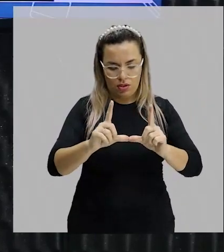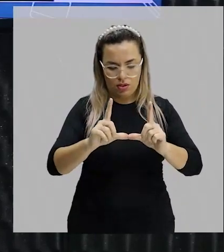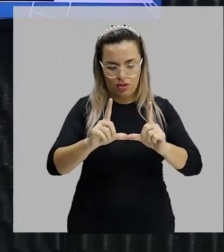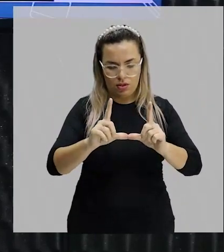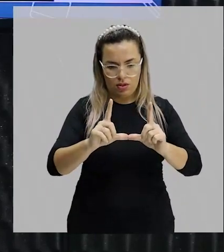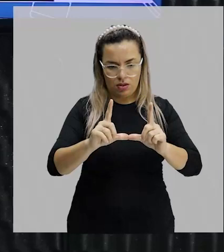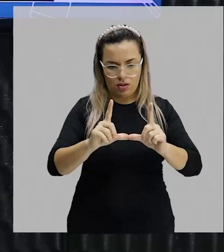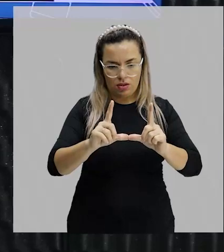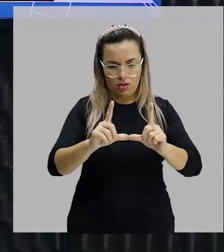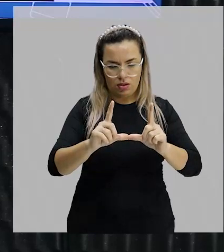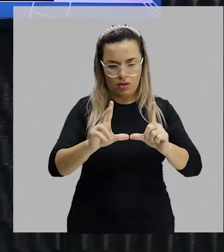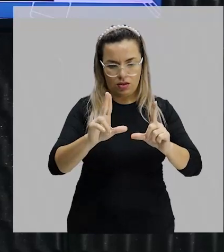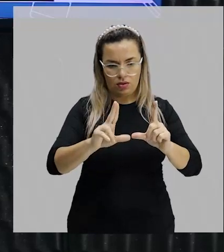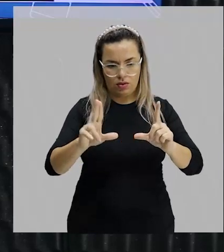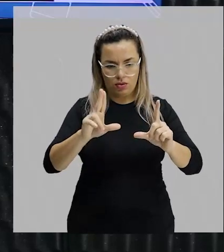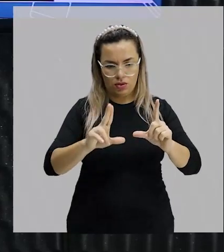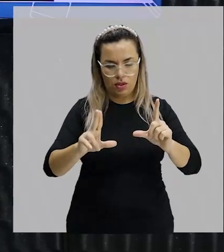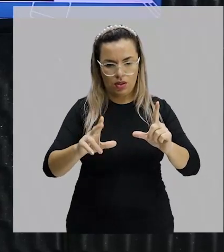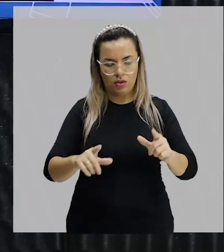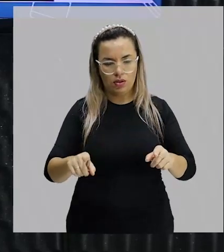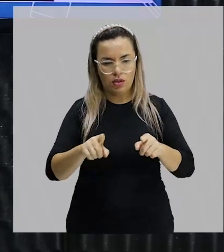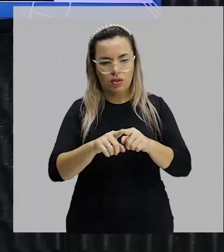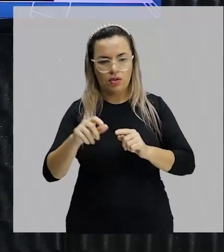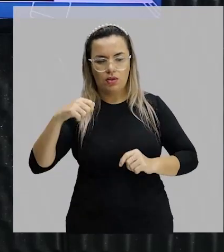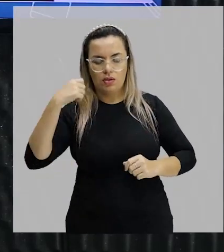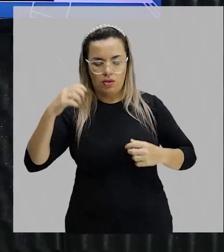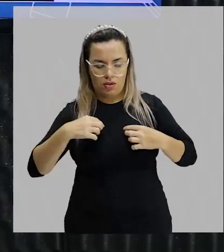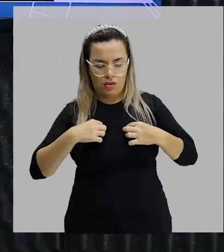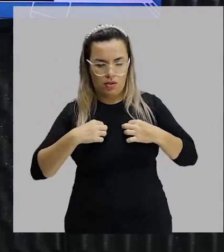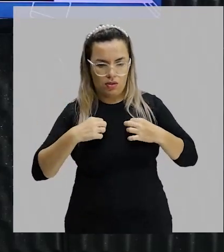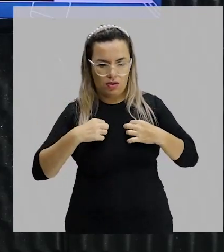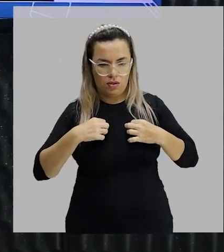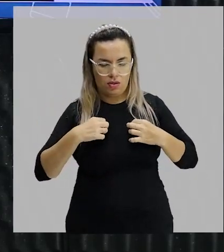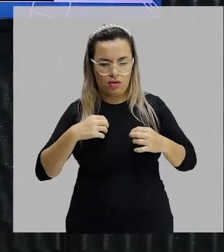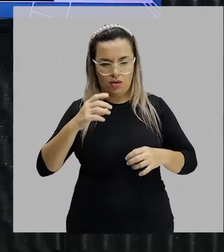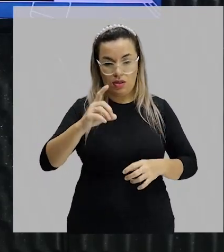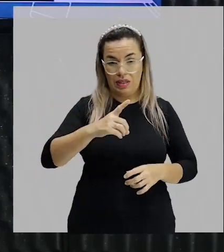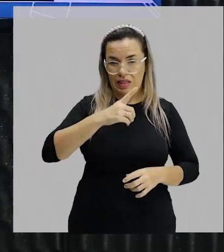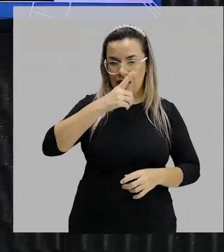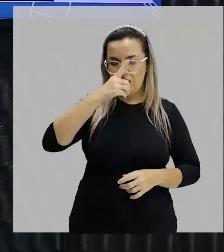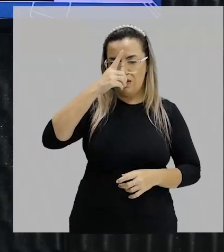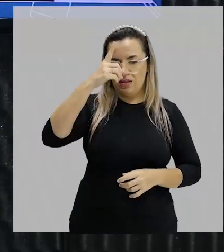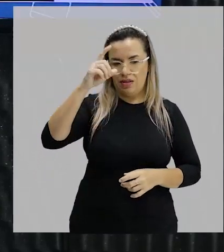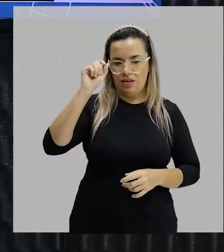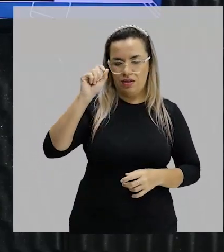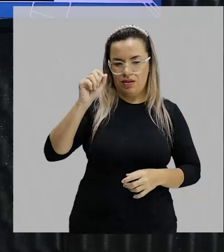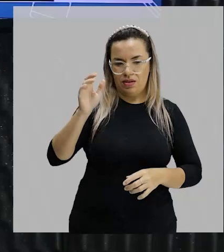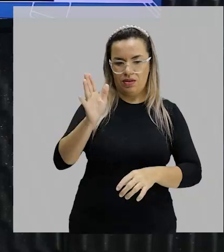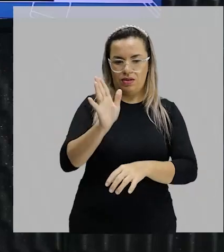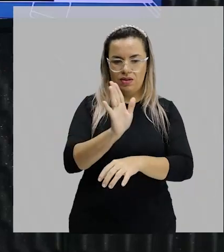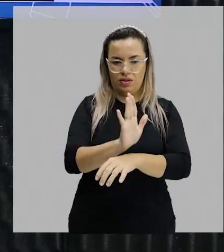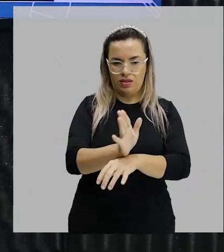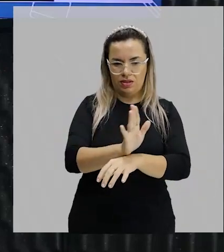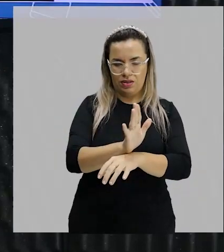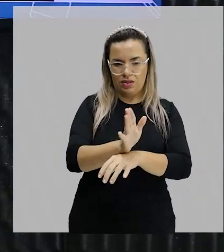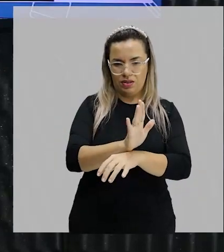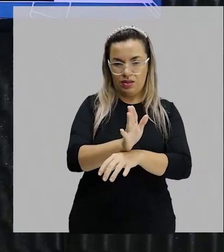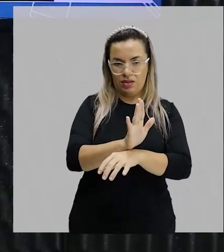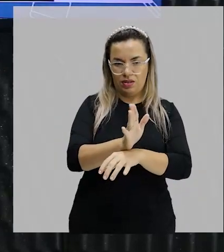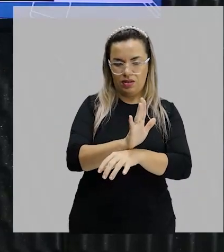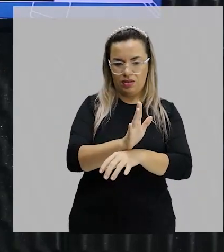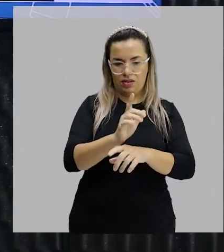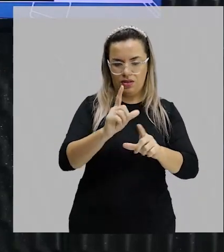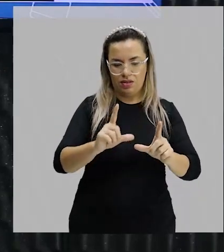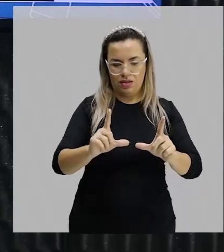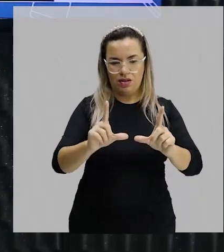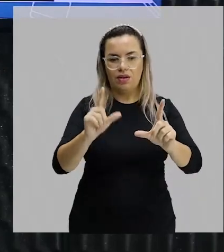de luz e de cenário crie... Ah, professor, eu não sabia disso. Nota, o cinema e a produção audiovisual se